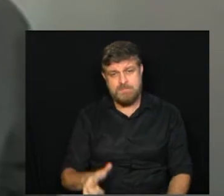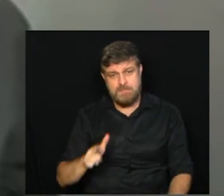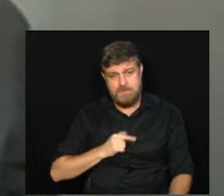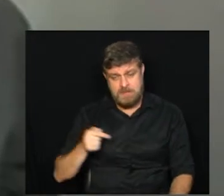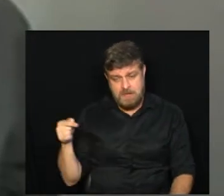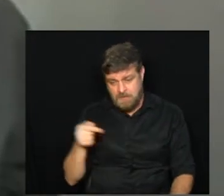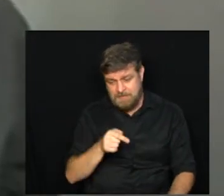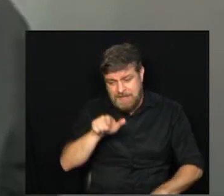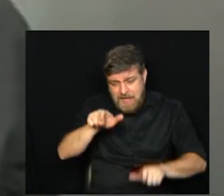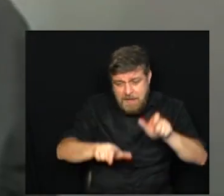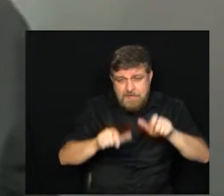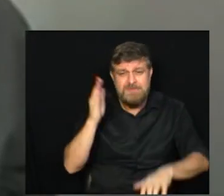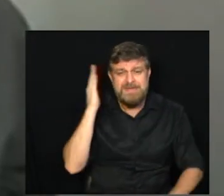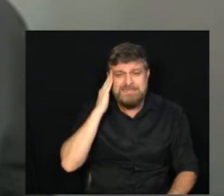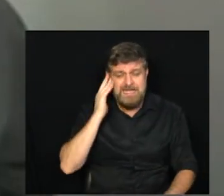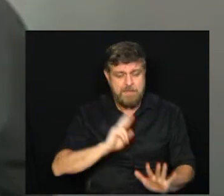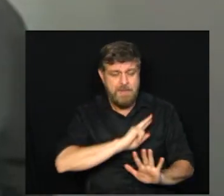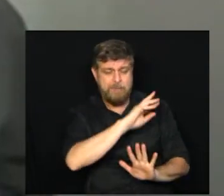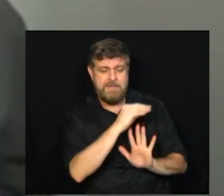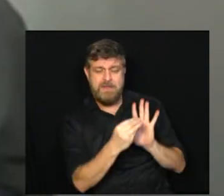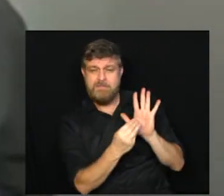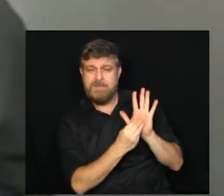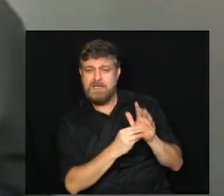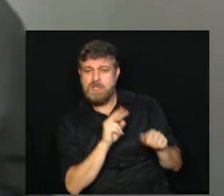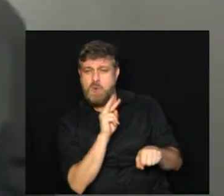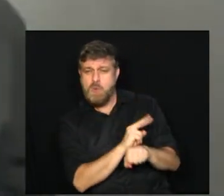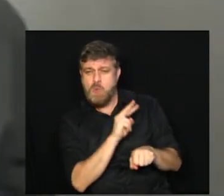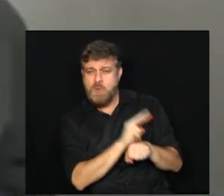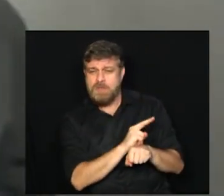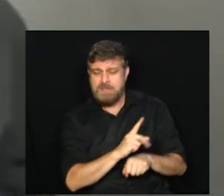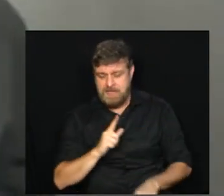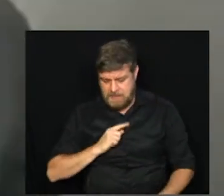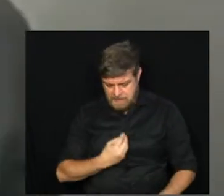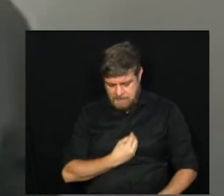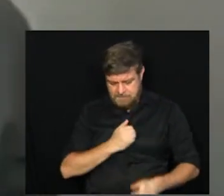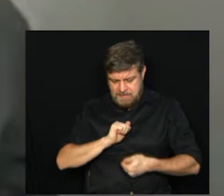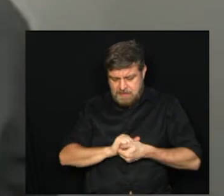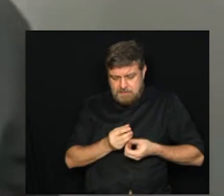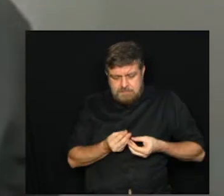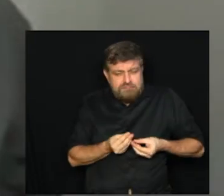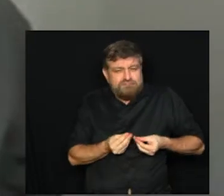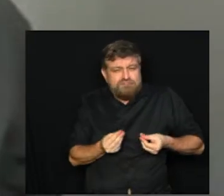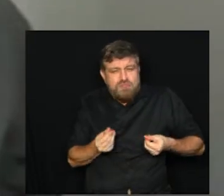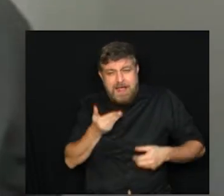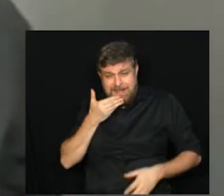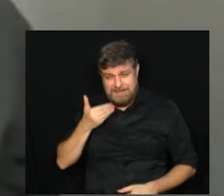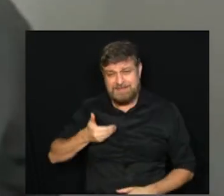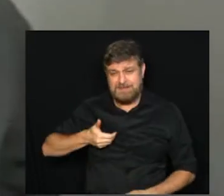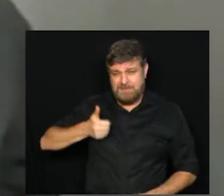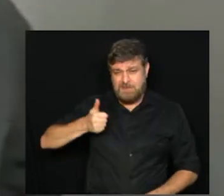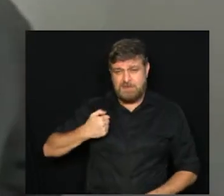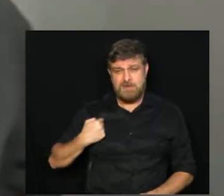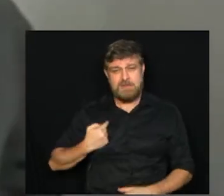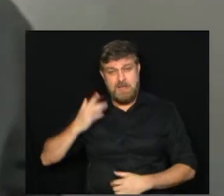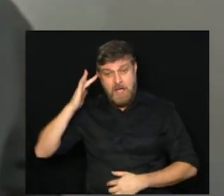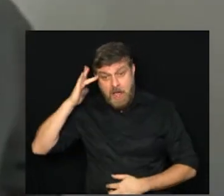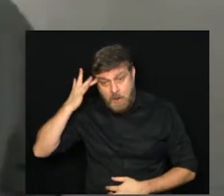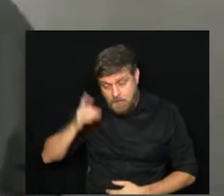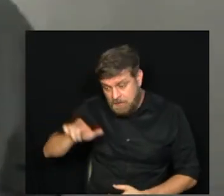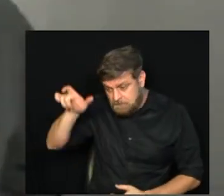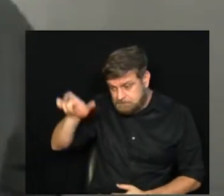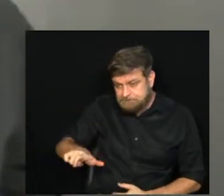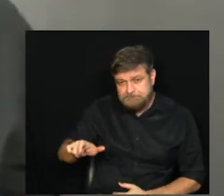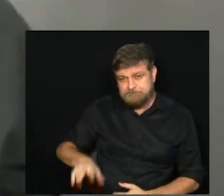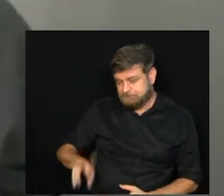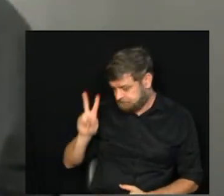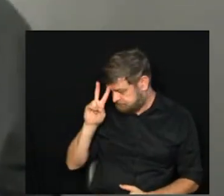sociedade sabe preservar o meio ambiente, ela tem melhor qualidade de vida, né? E eu acho que começam a mudar